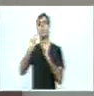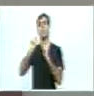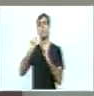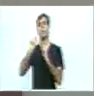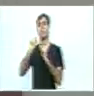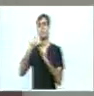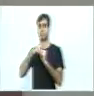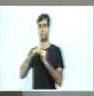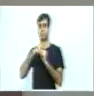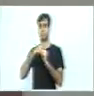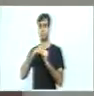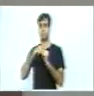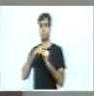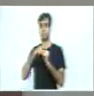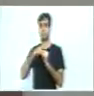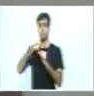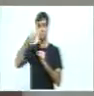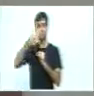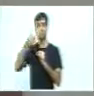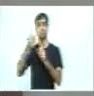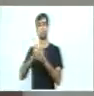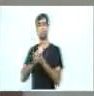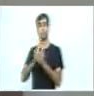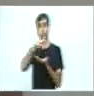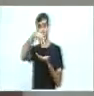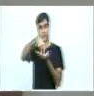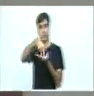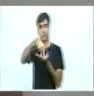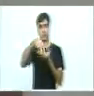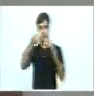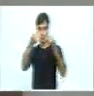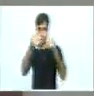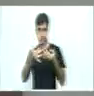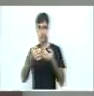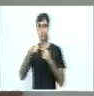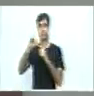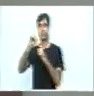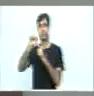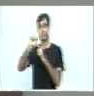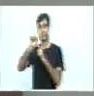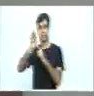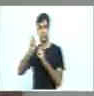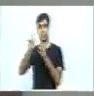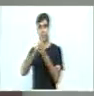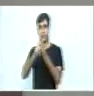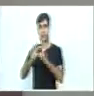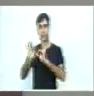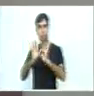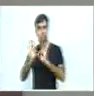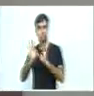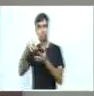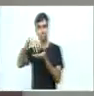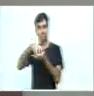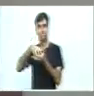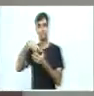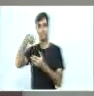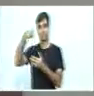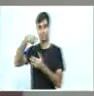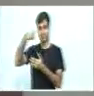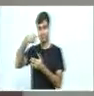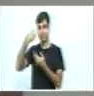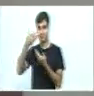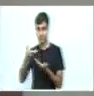à participação na nossa tribuna, a OAB, Ordem dos Advogados, que